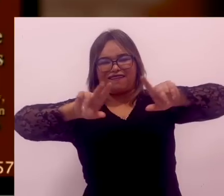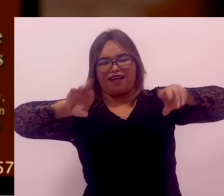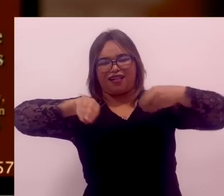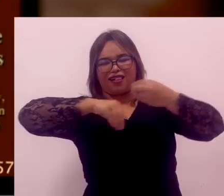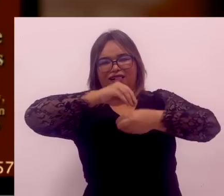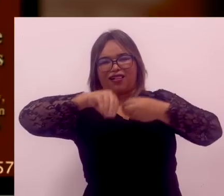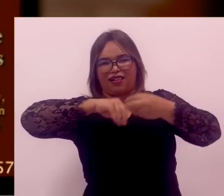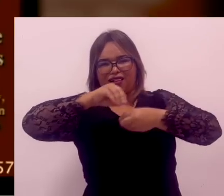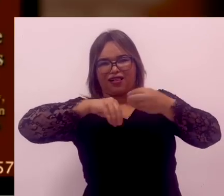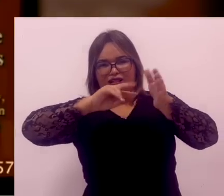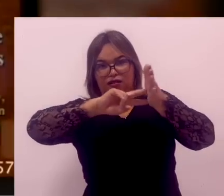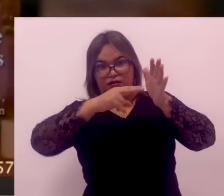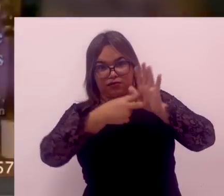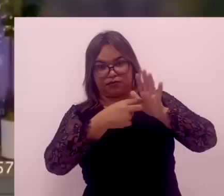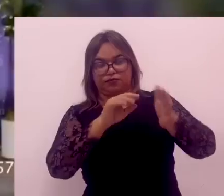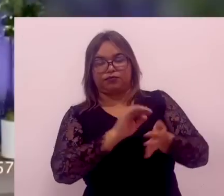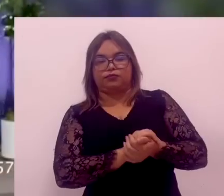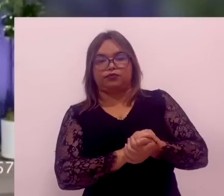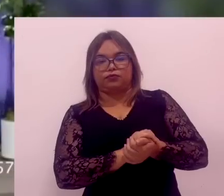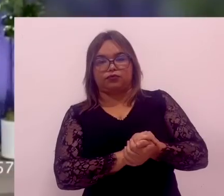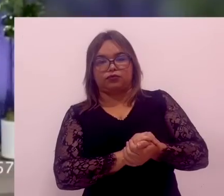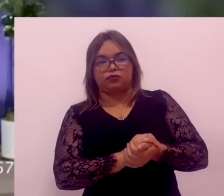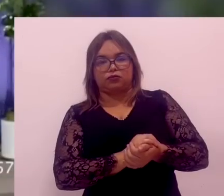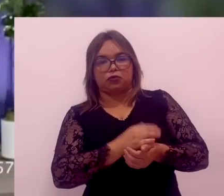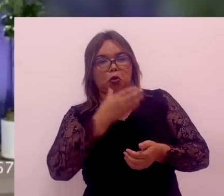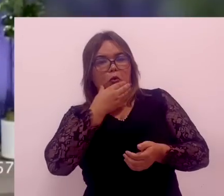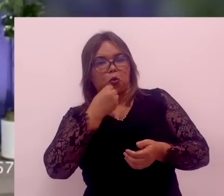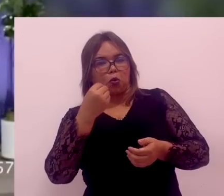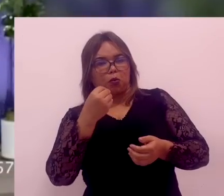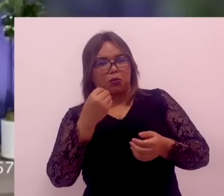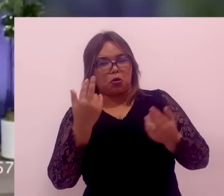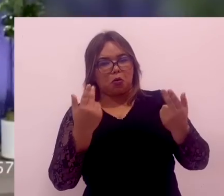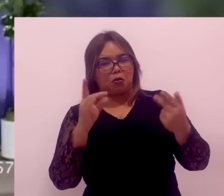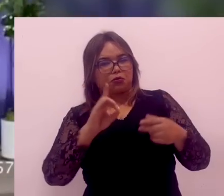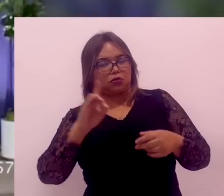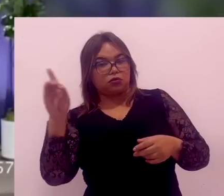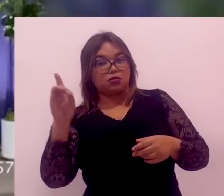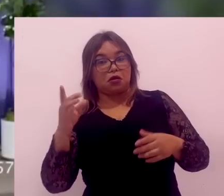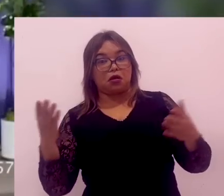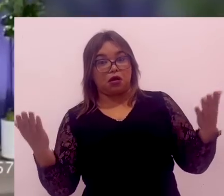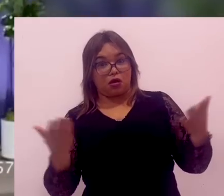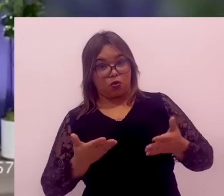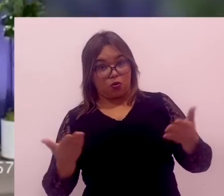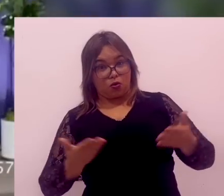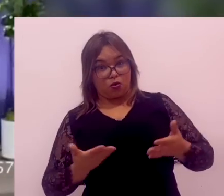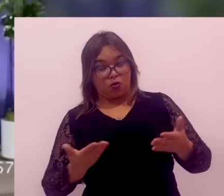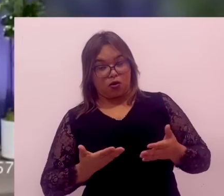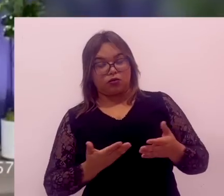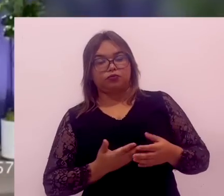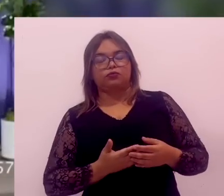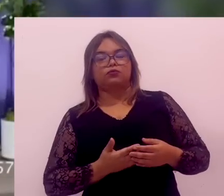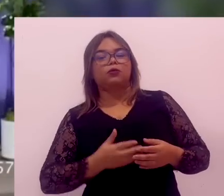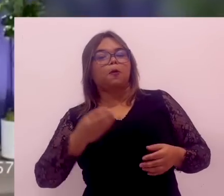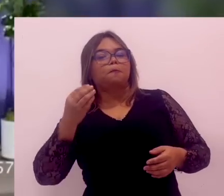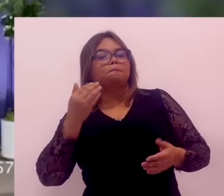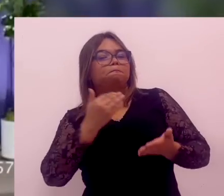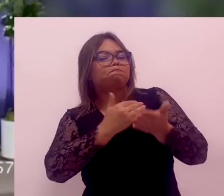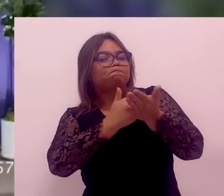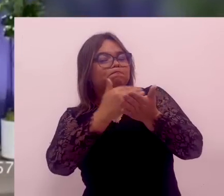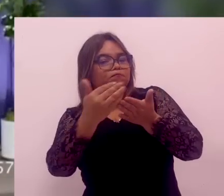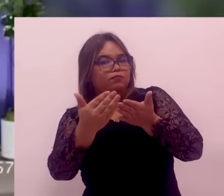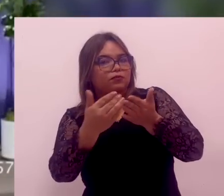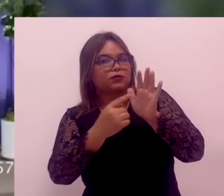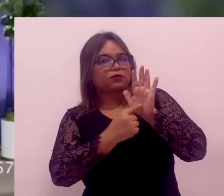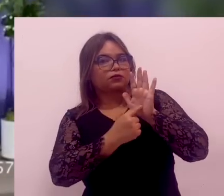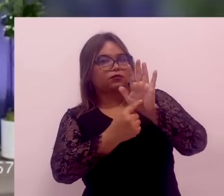E agora nós chegamos ao ponto onde nós vamos começar a revelar o que eles são de fato. E que Deus nos